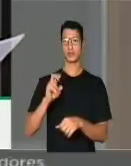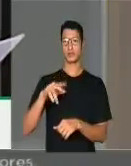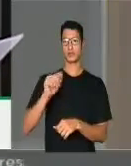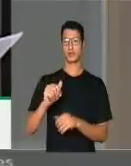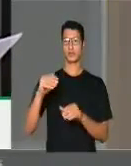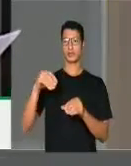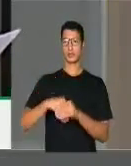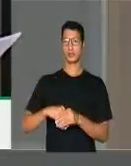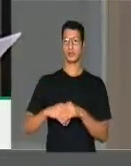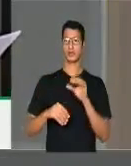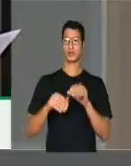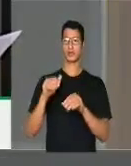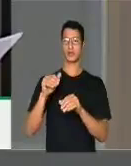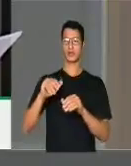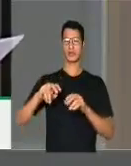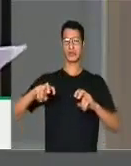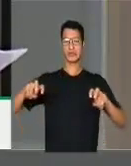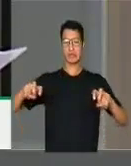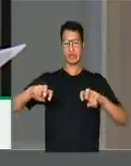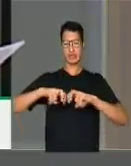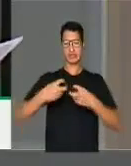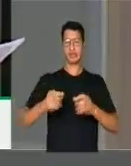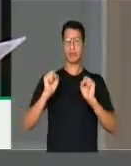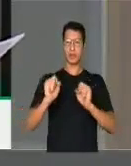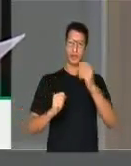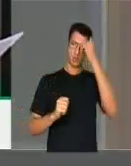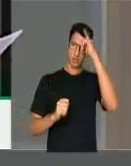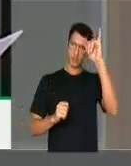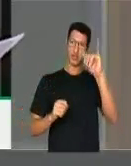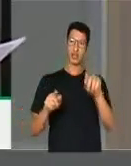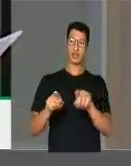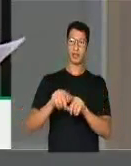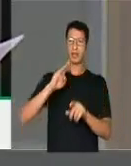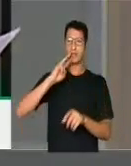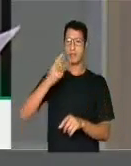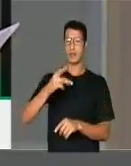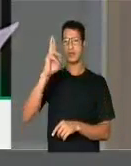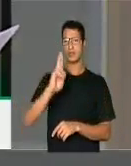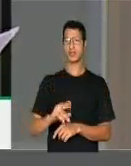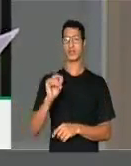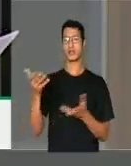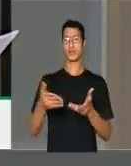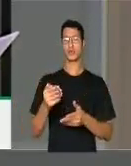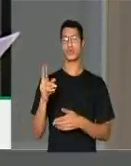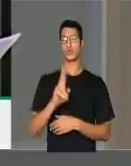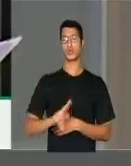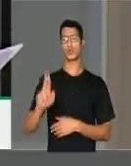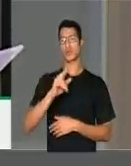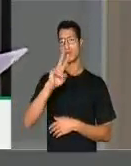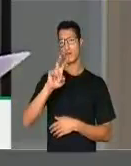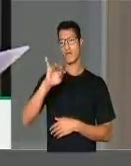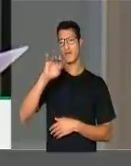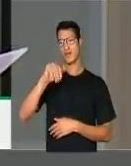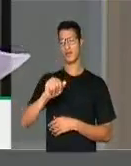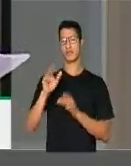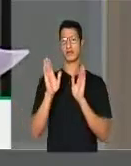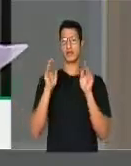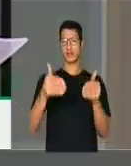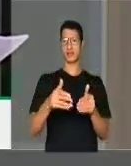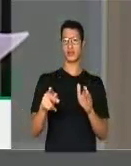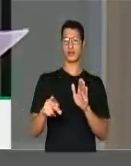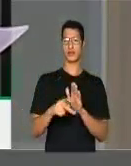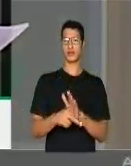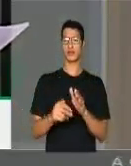penas na linha de que o acidente de trânsito pode ser evitado e milhões de reais que hoje são gastos com as vítimas